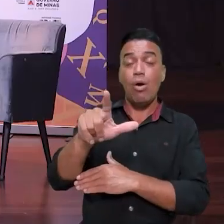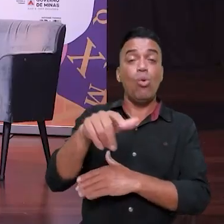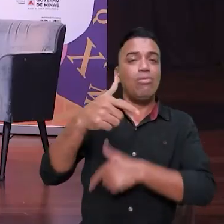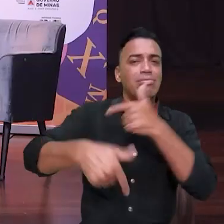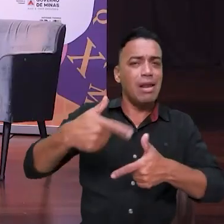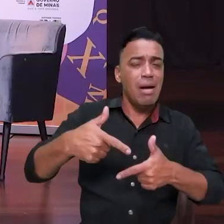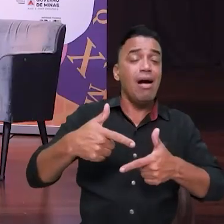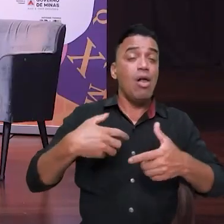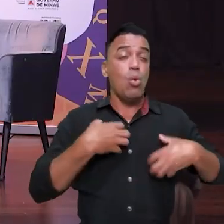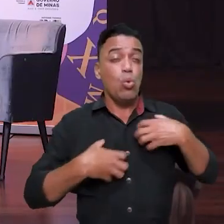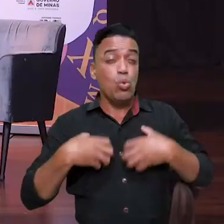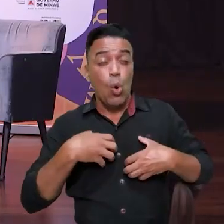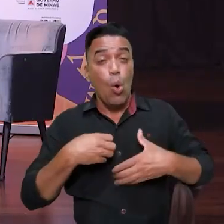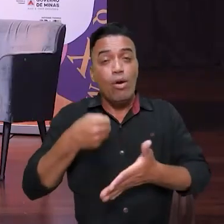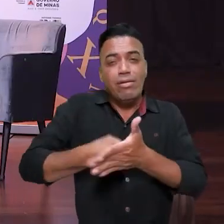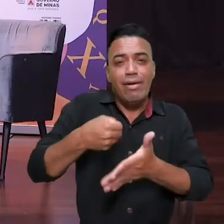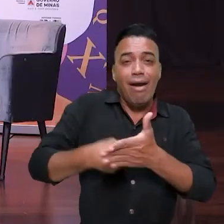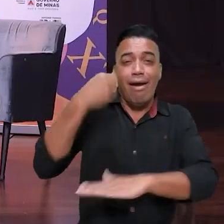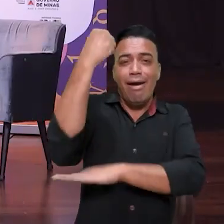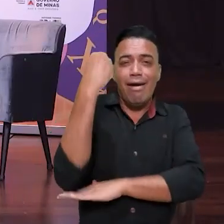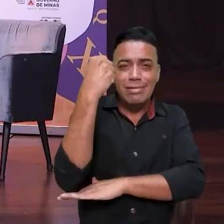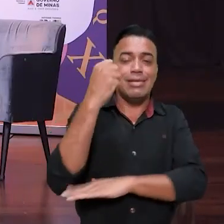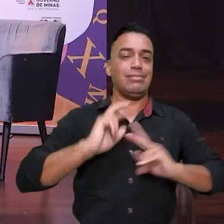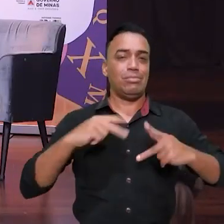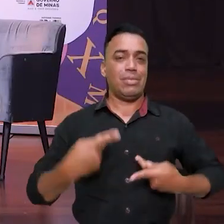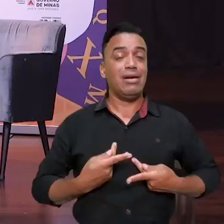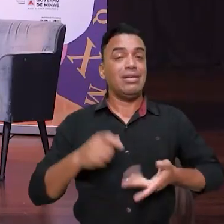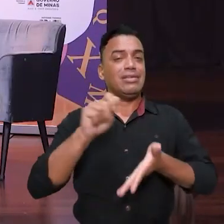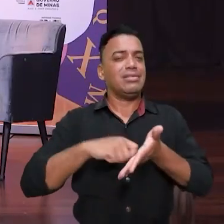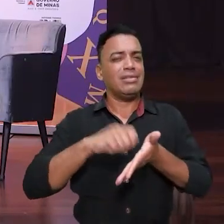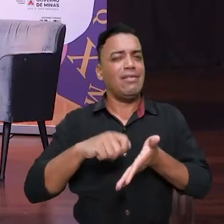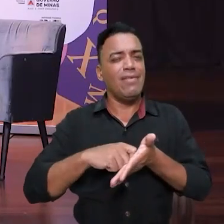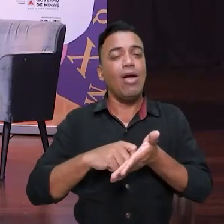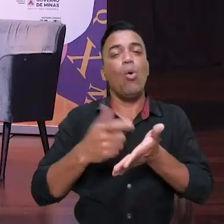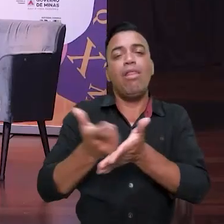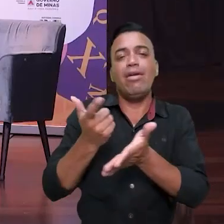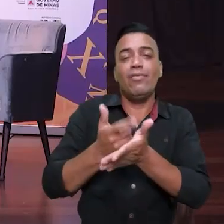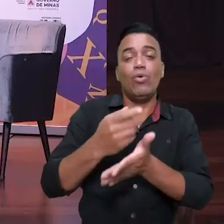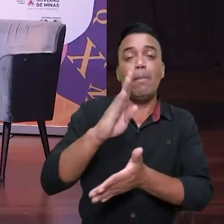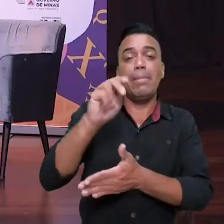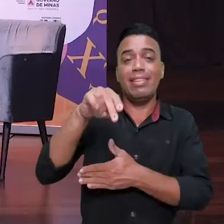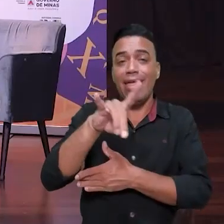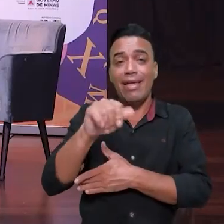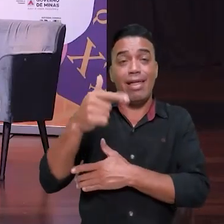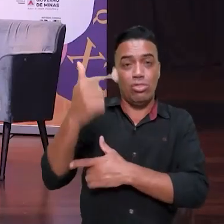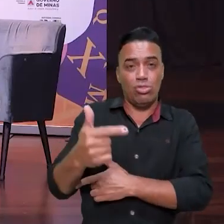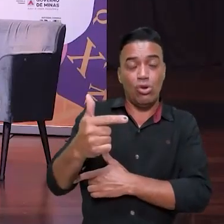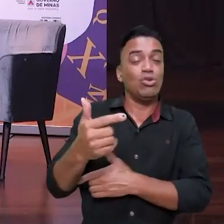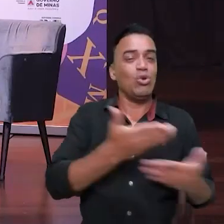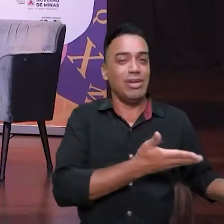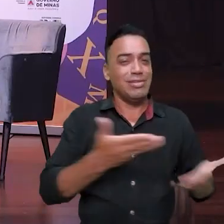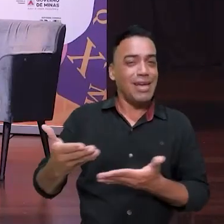e a resistência humana. Ele é autor de obras como o autor de Bandeira 2, e hoje a gente